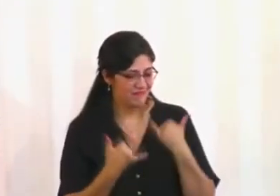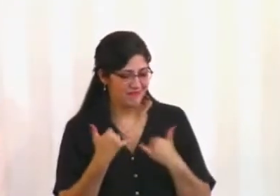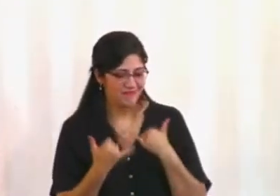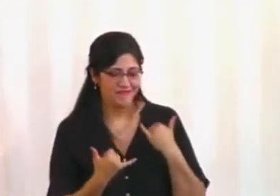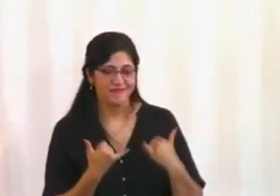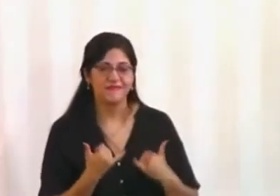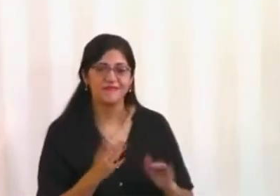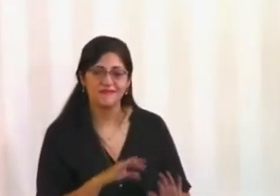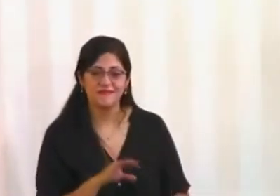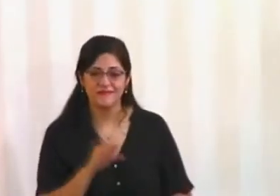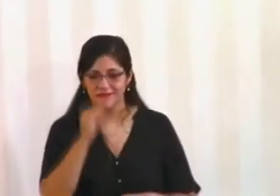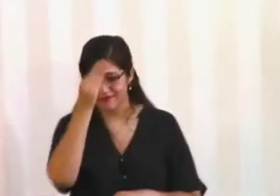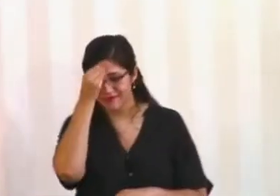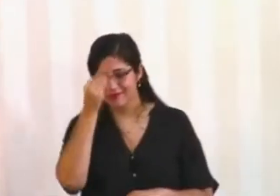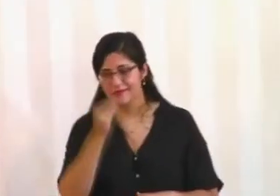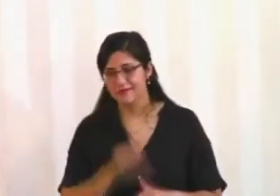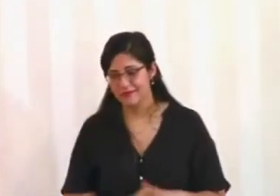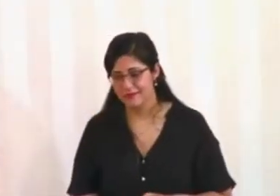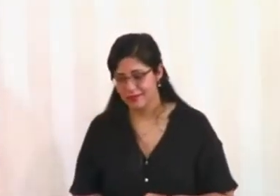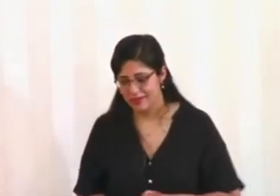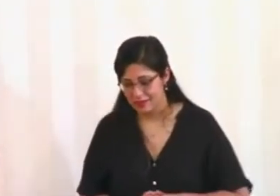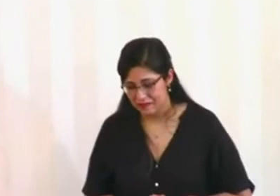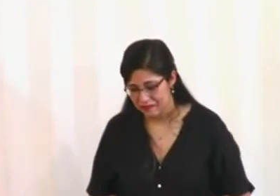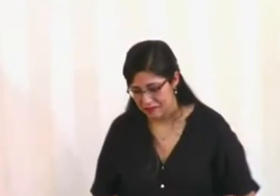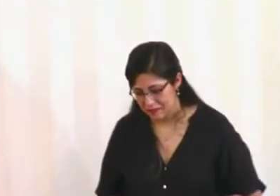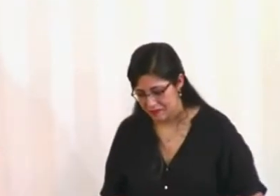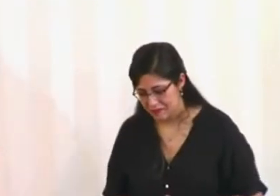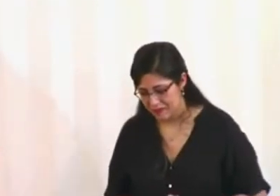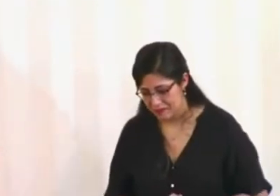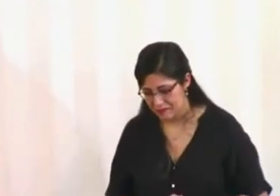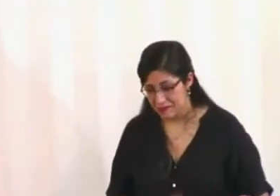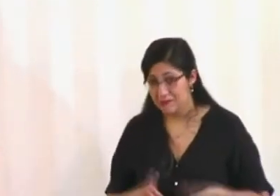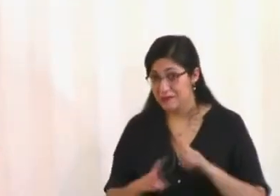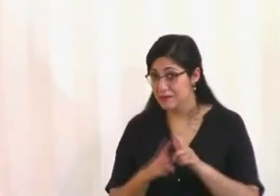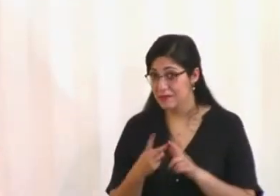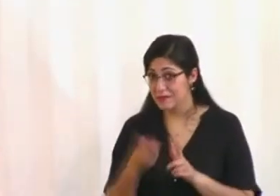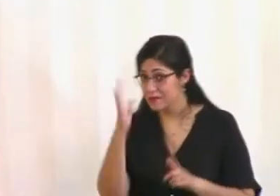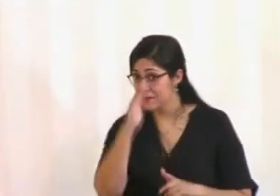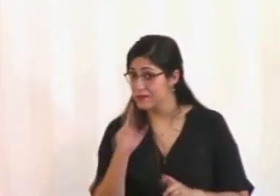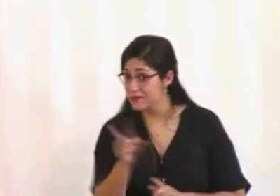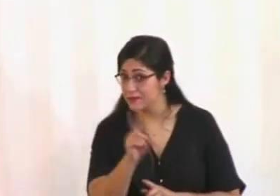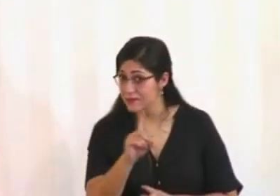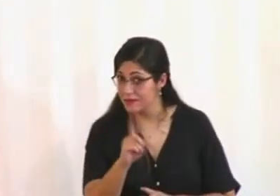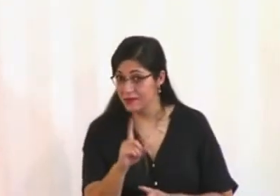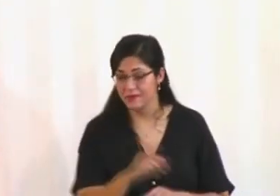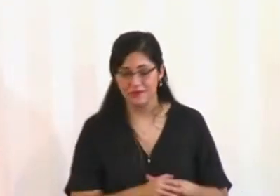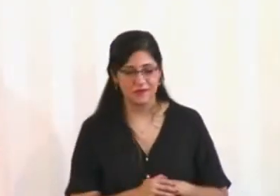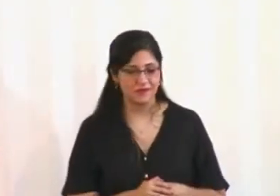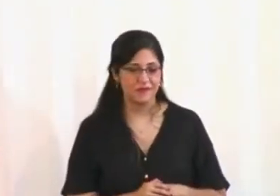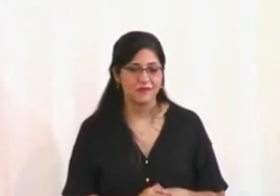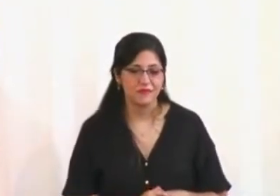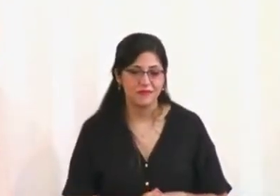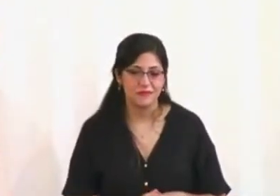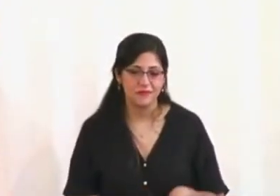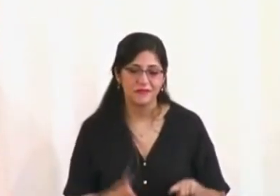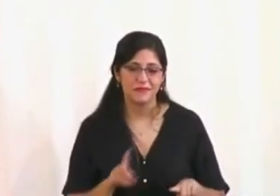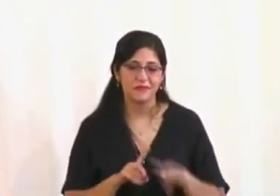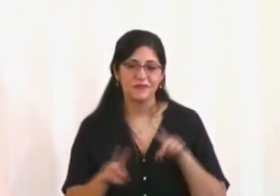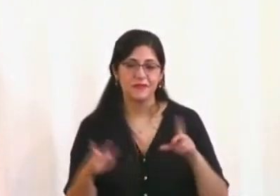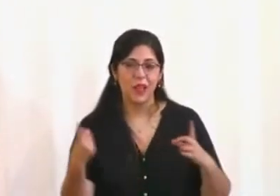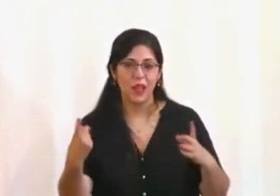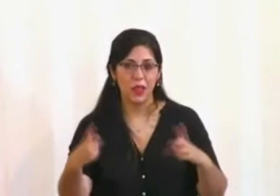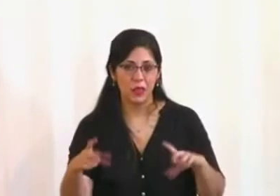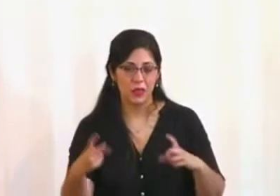tem o Monte Horebe. Talvez eu esteja fazendo confusão aí, mas aí você diz, mas não é desses dois lugares que eu estou falando hoje, não. Entre esses dois montes